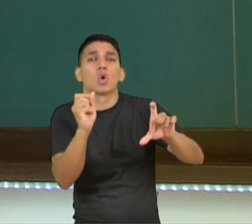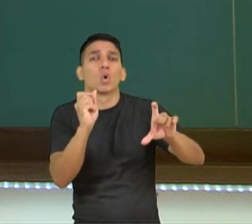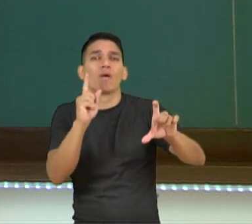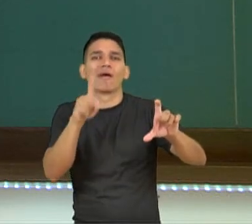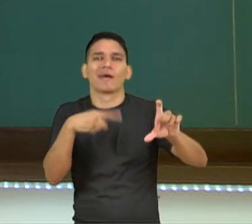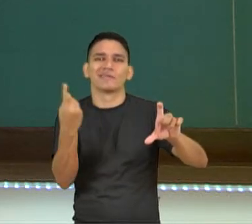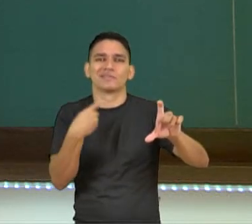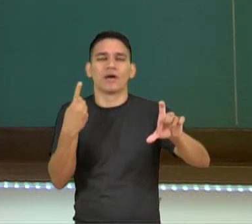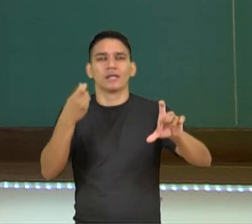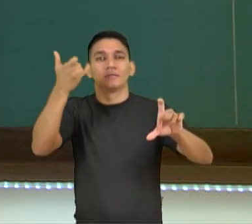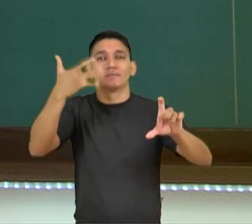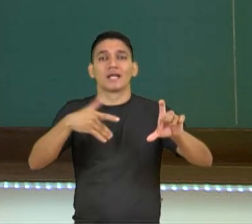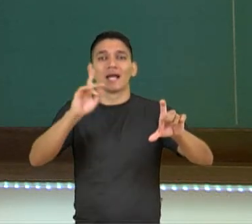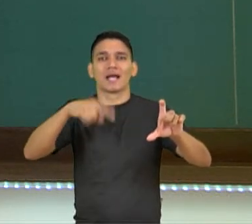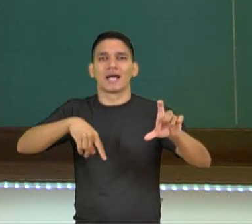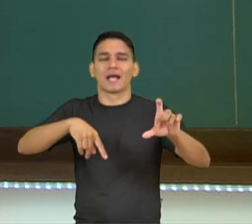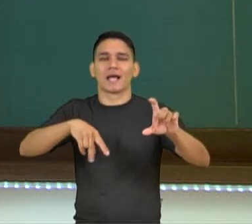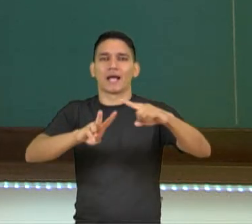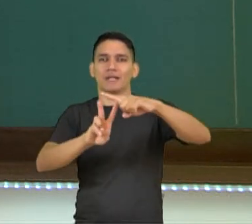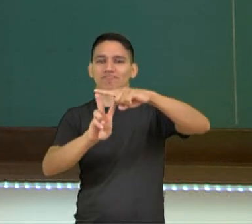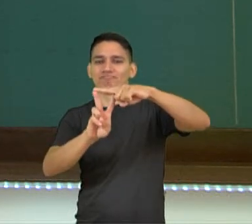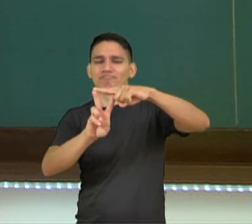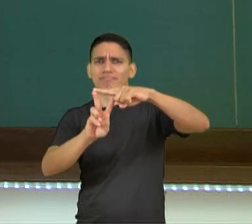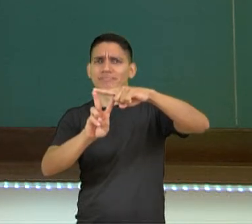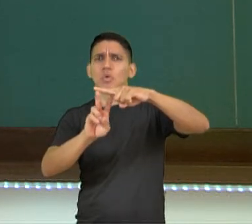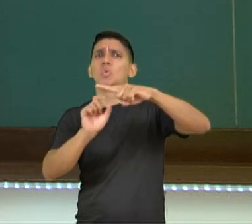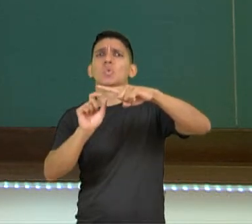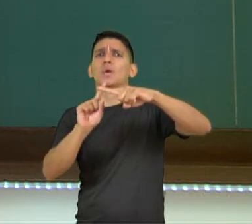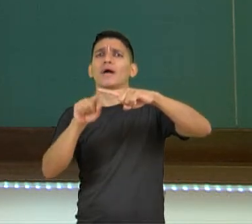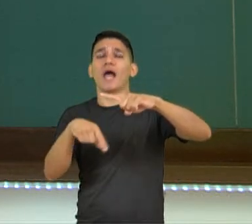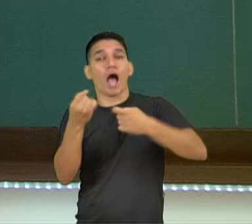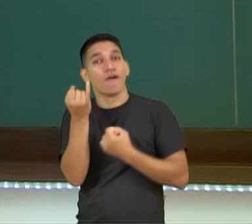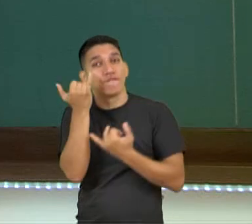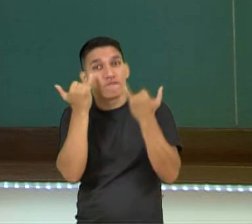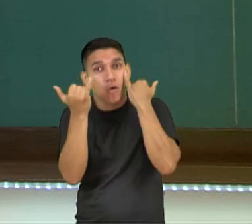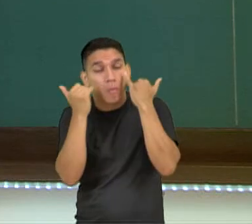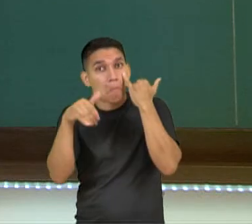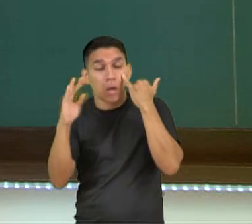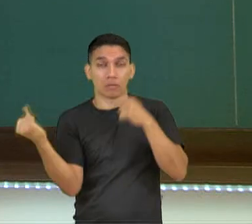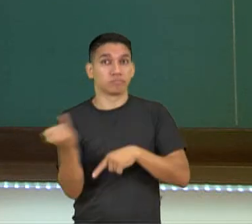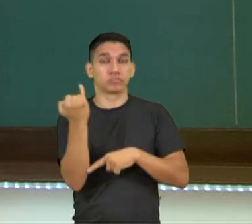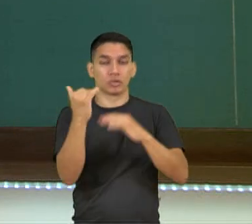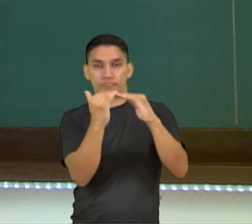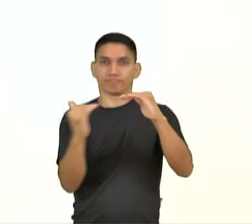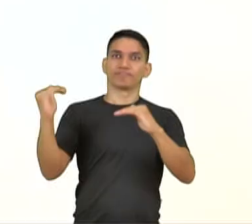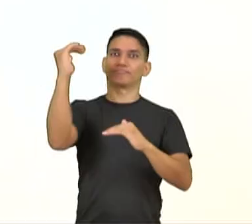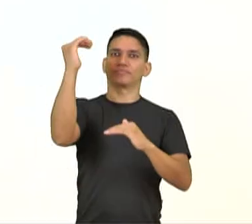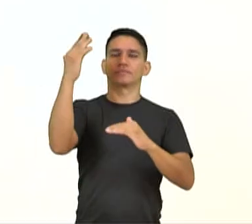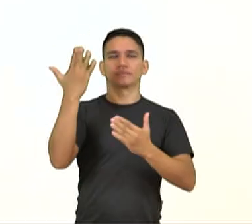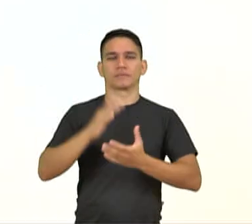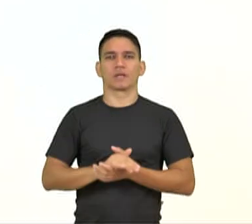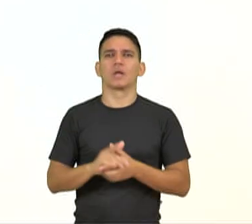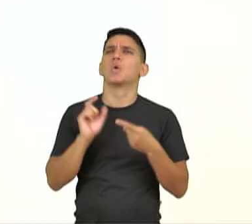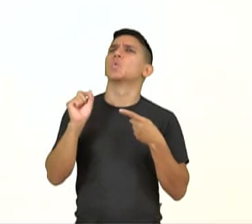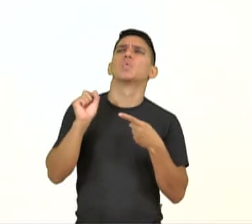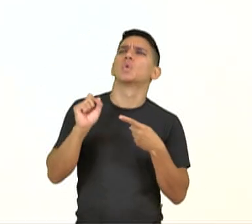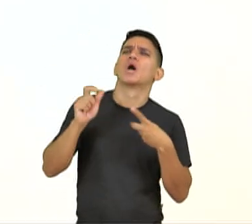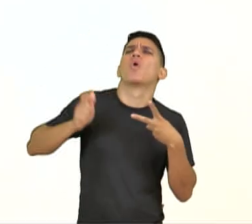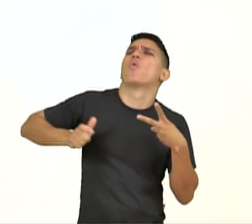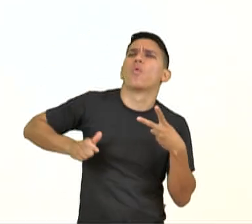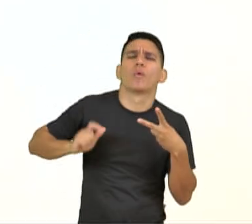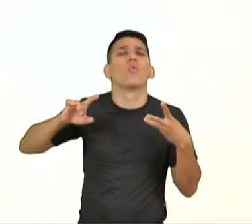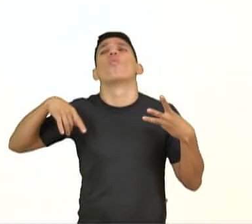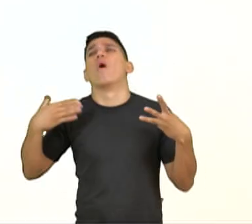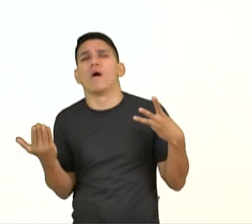fazer o que a gente chama de pirâmide invertida, porque ela traz as informações mais importantes dessa notícia, que é o que, o onde, o